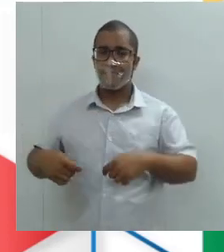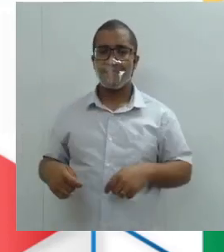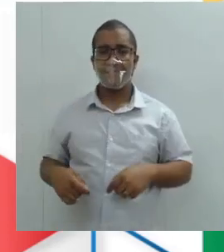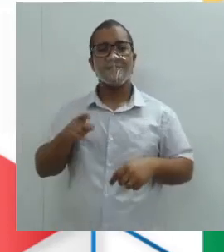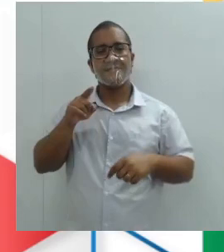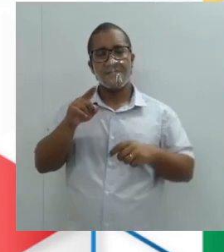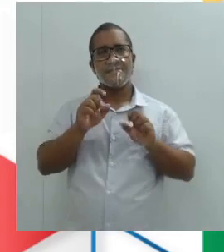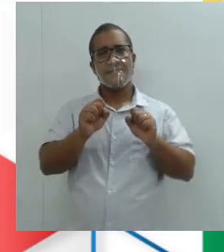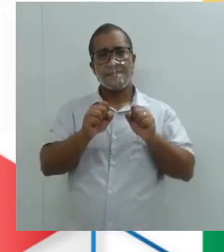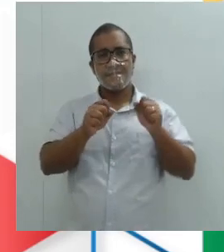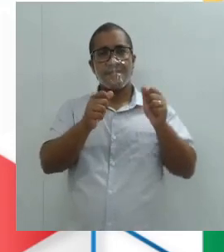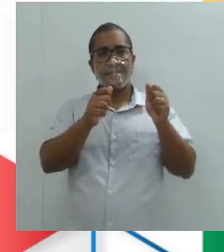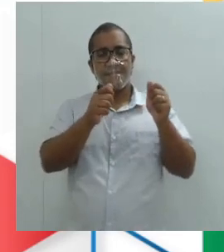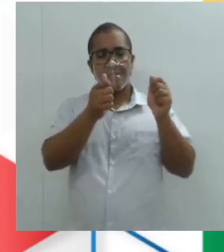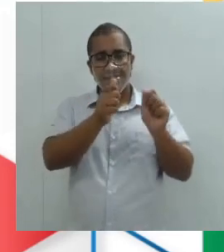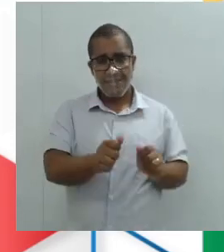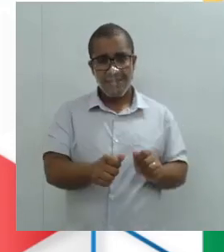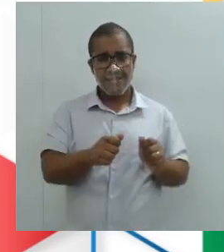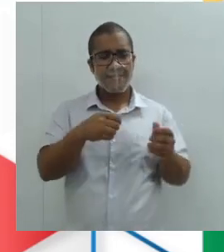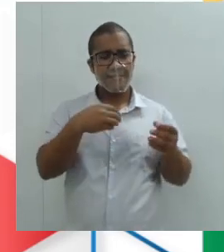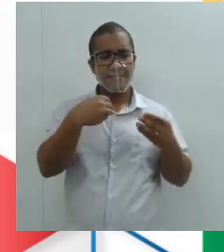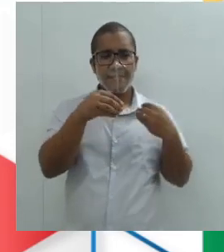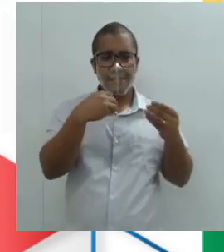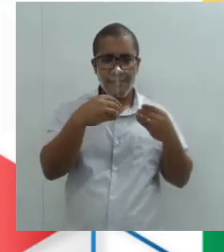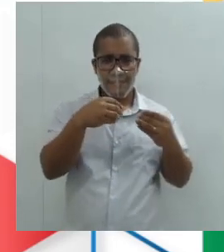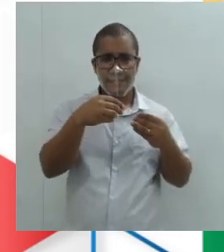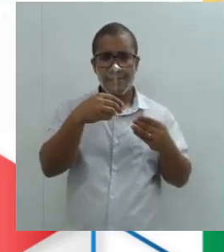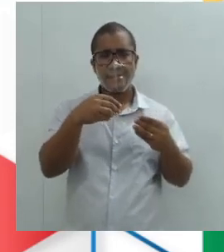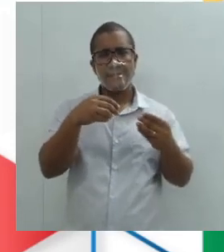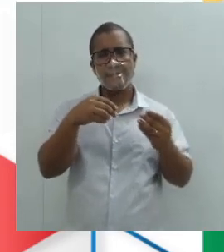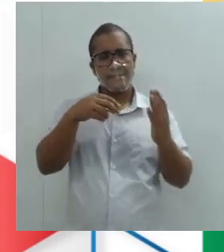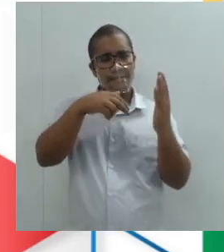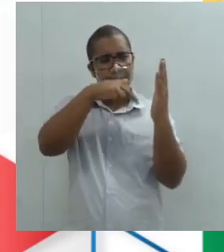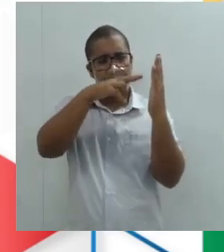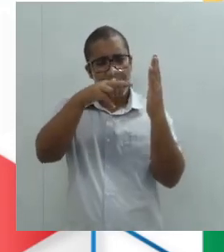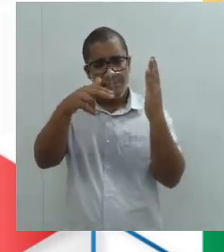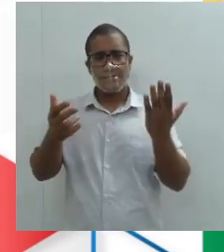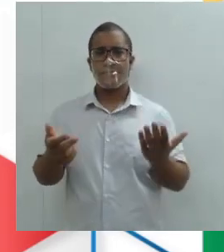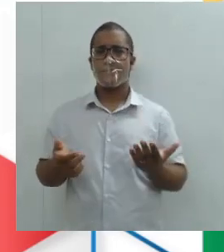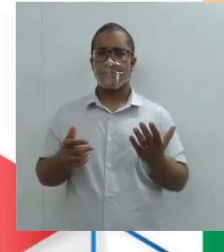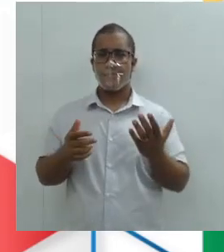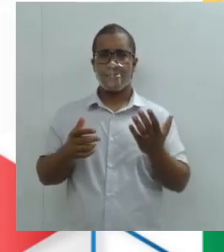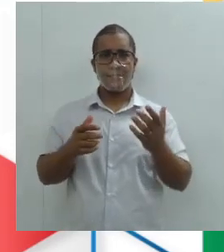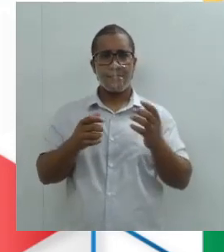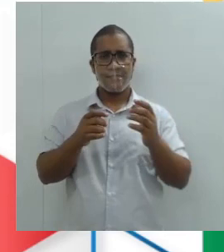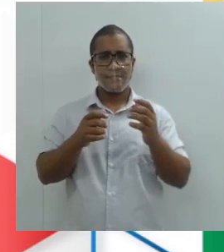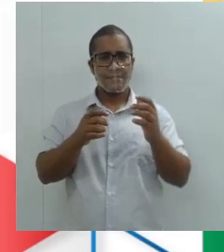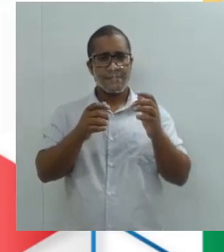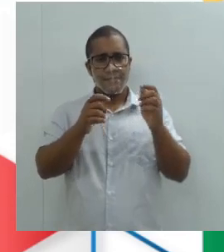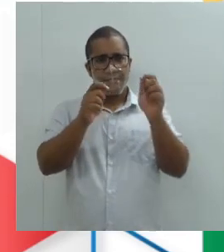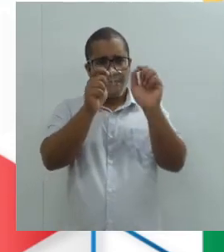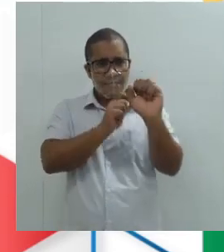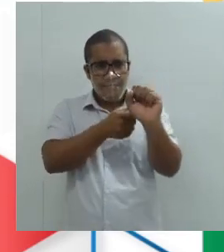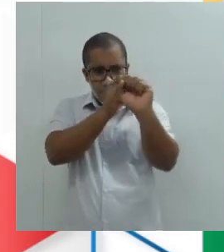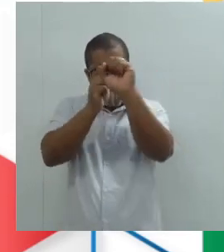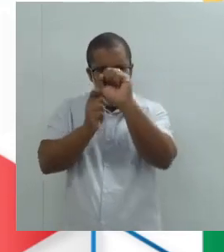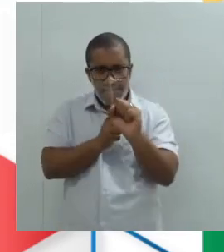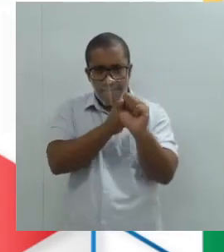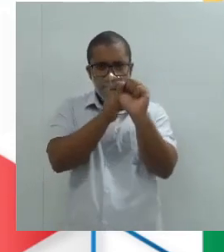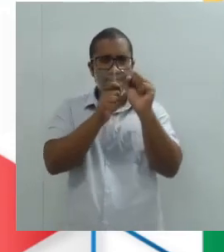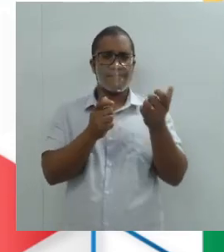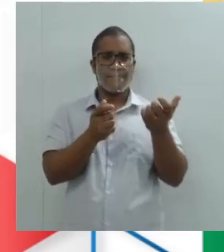histórico-cultural, obra de artes plásticas, como pintura, esculturas, ilustrações,